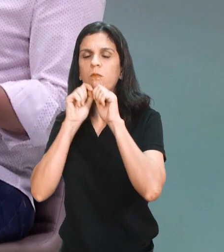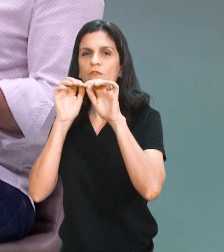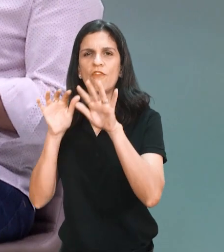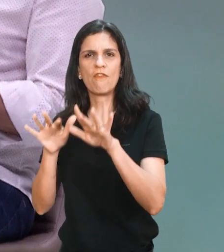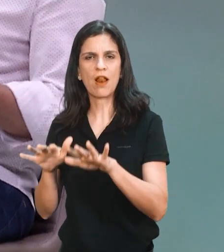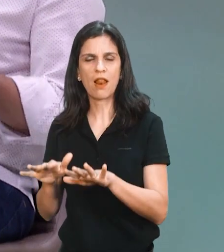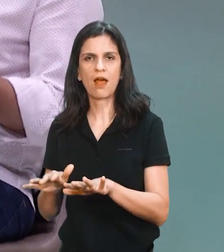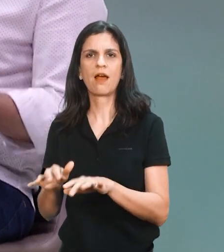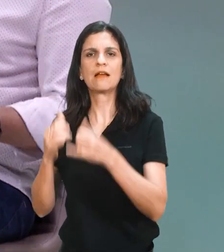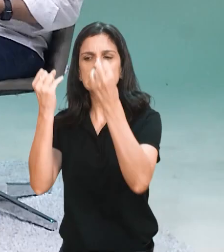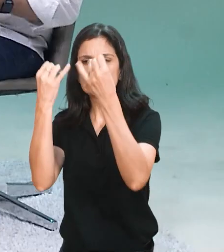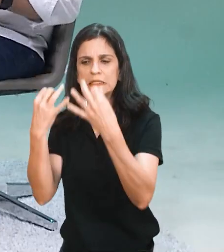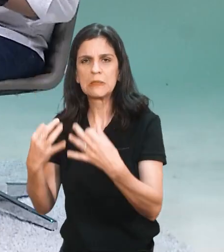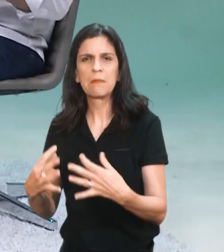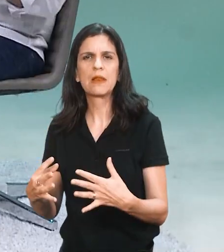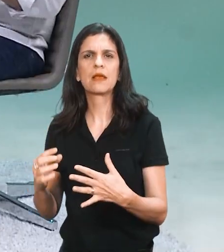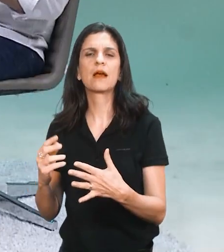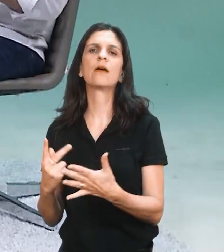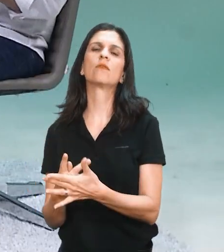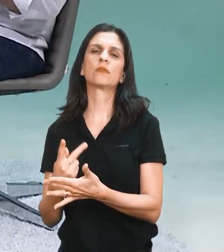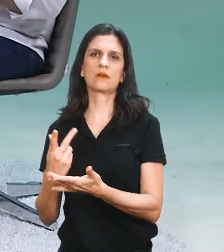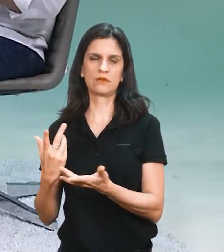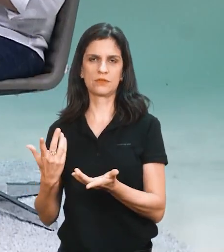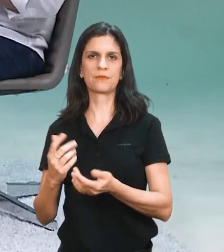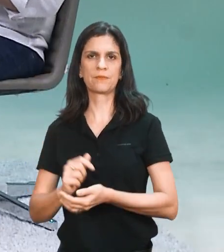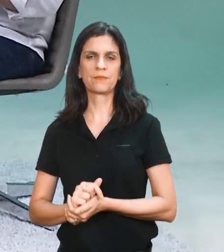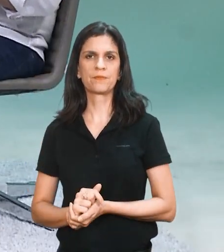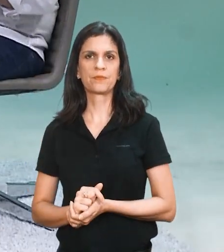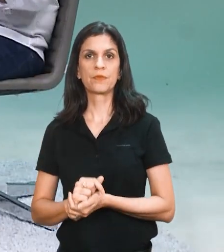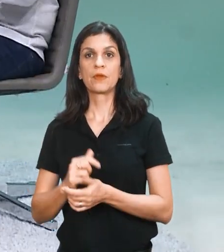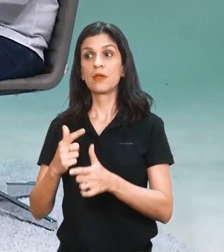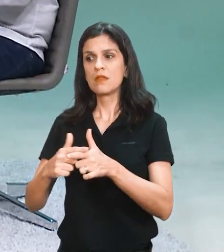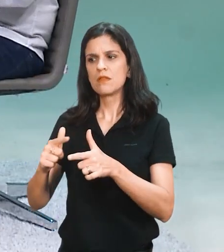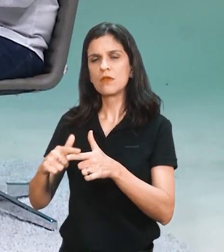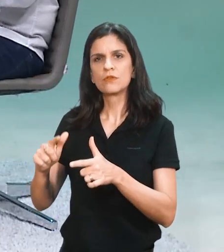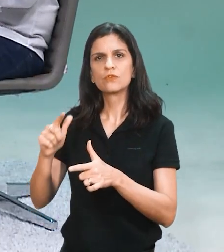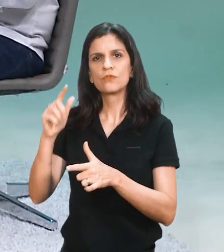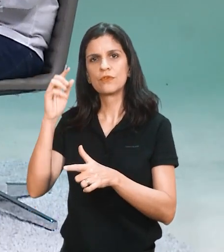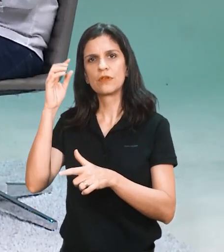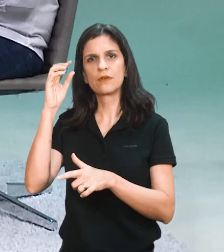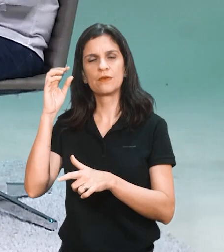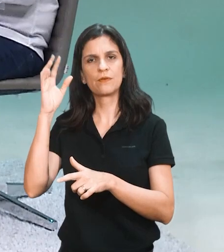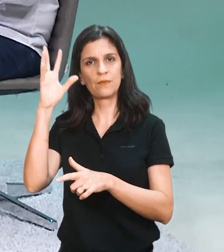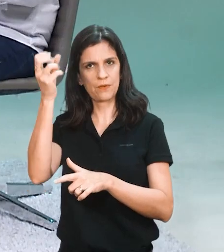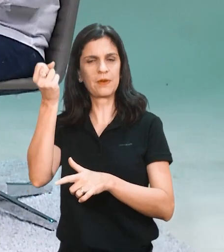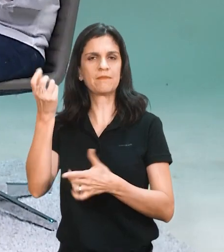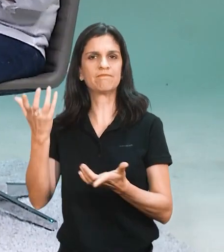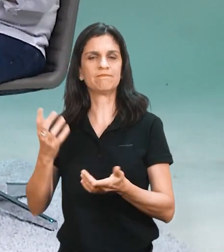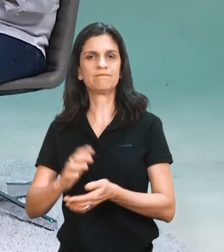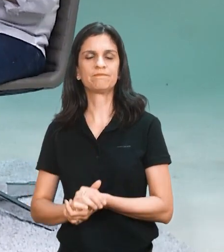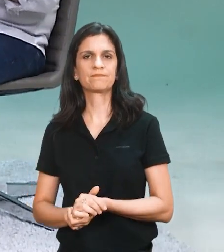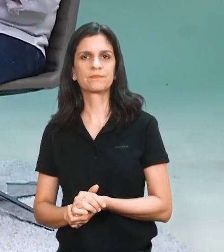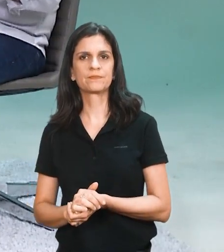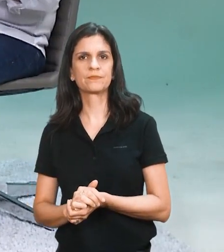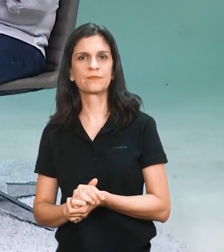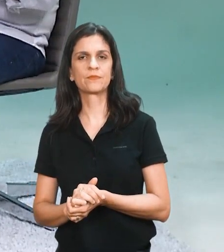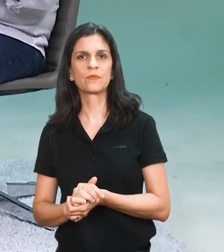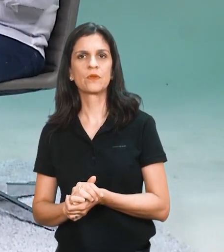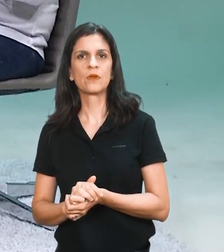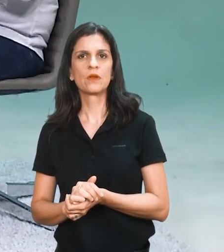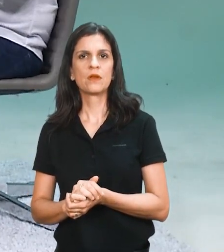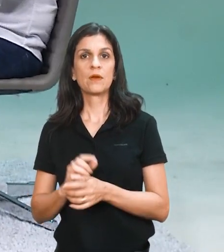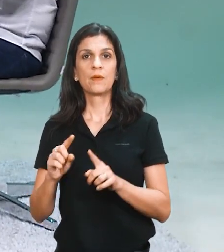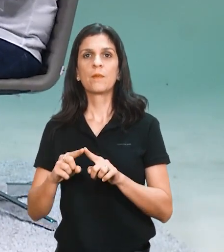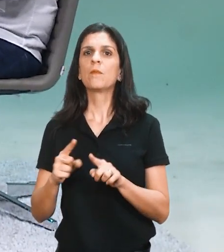encontrar um ambiente acolhedor para poder se abrir e a gente poder realmente resolver o problema. Porque a gente sabe que essa criança traumatizada, ela